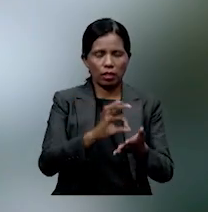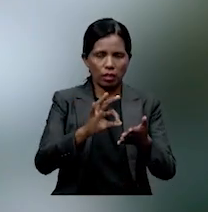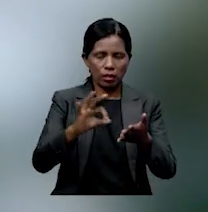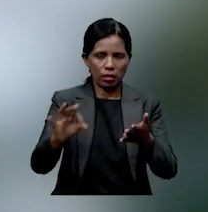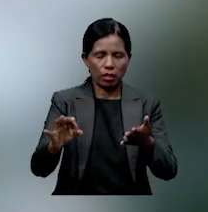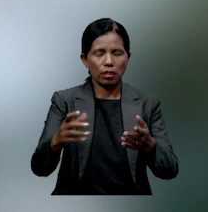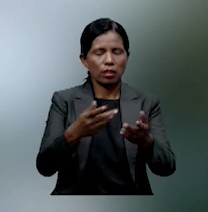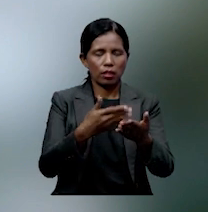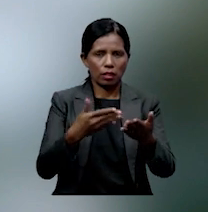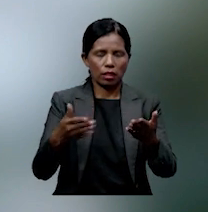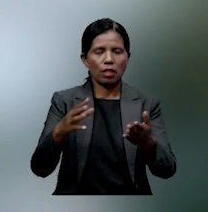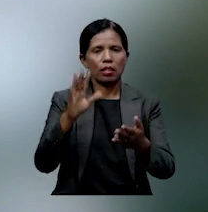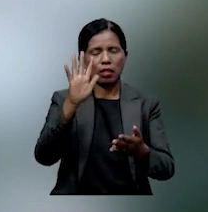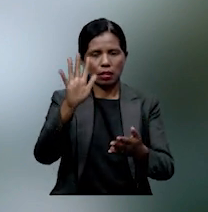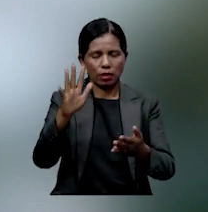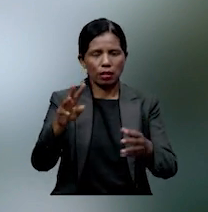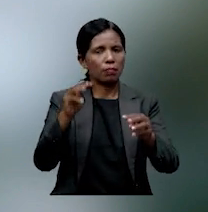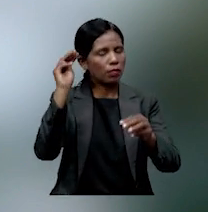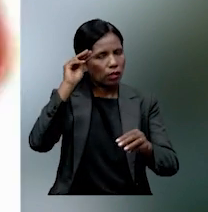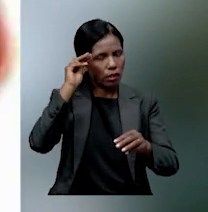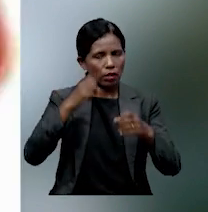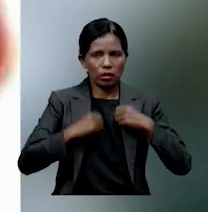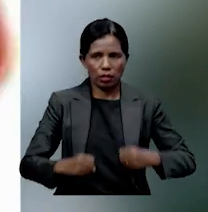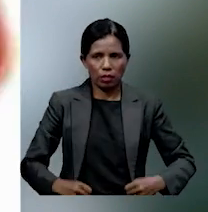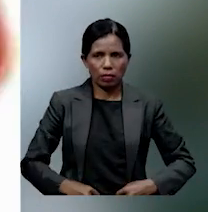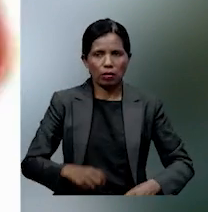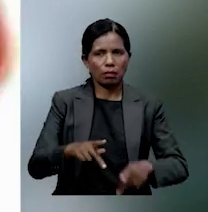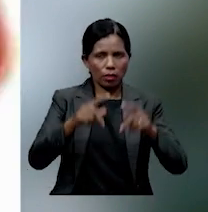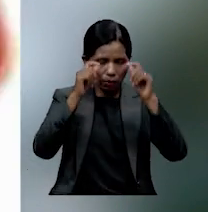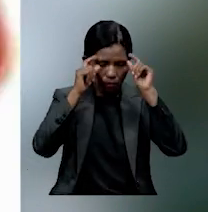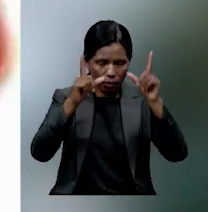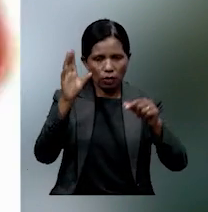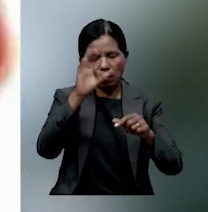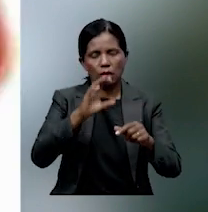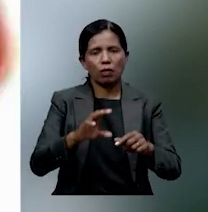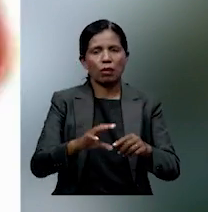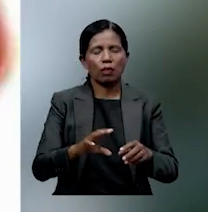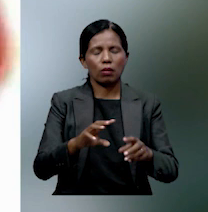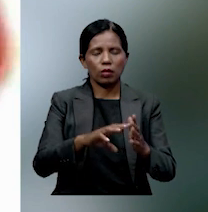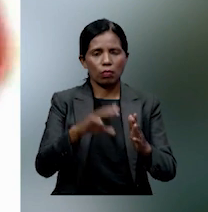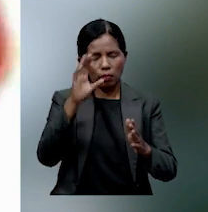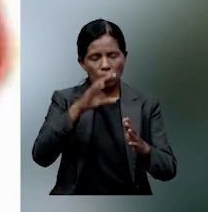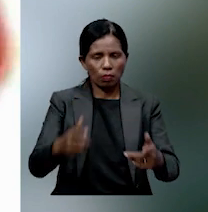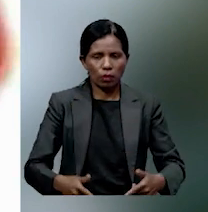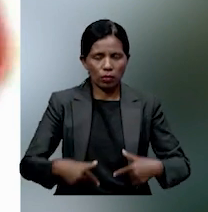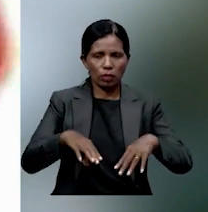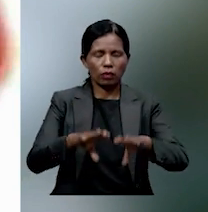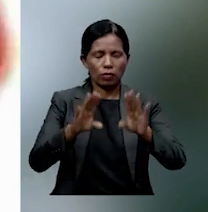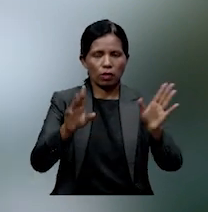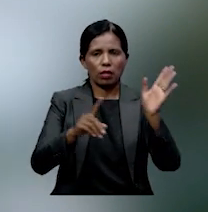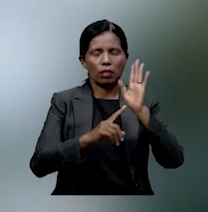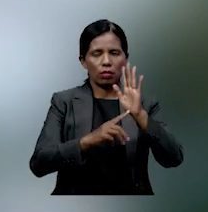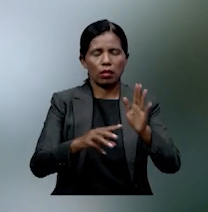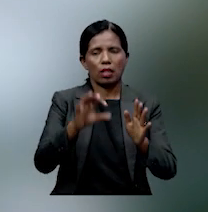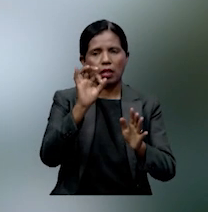Lima e a Ministério Saúde. Enquanto Timoruan Bara começa a buscar mores li husi fang no halo promoção e a